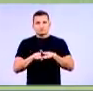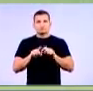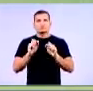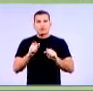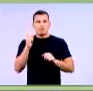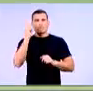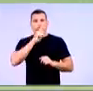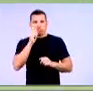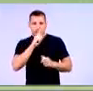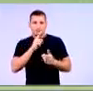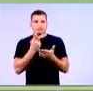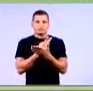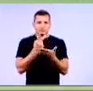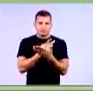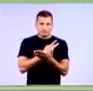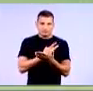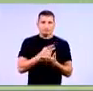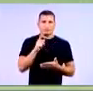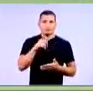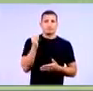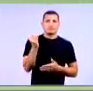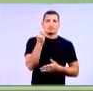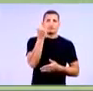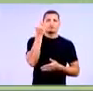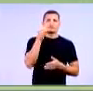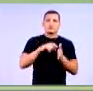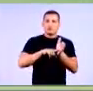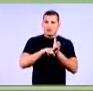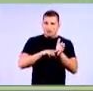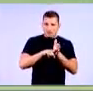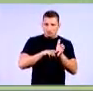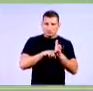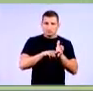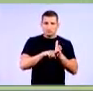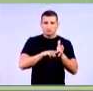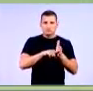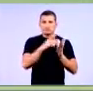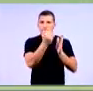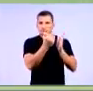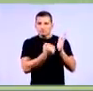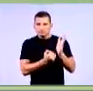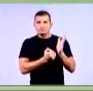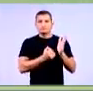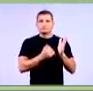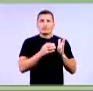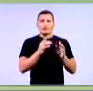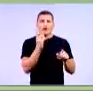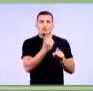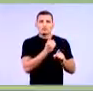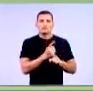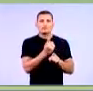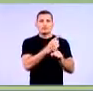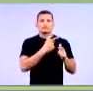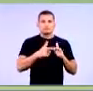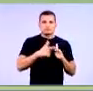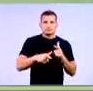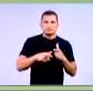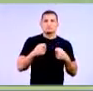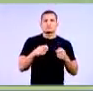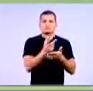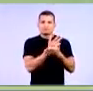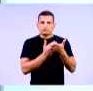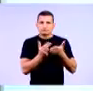mesmos problemas. Por isso que é fundamental que a análise de requisitos, a identificação do problema, seja bem